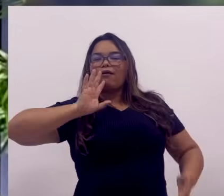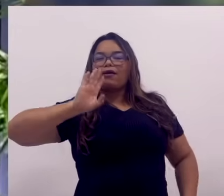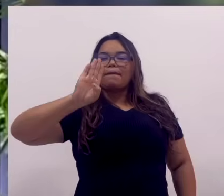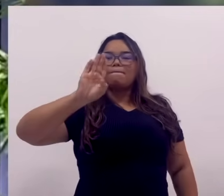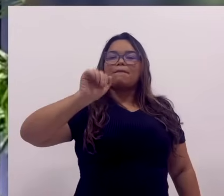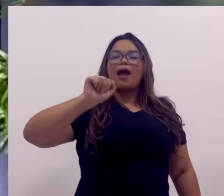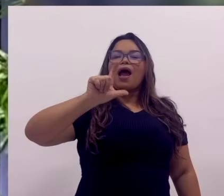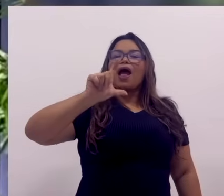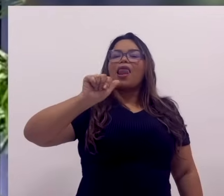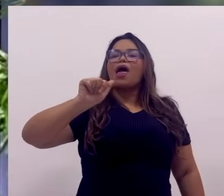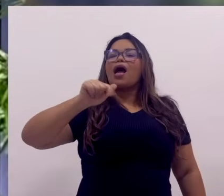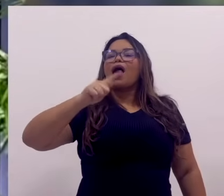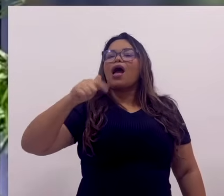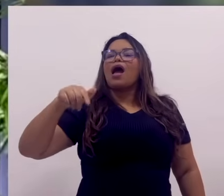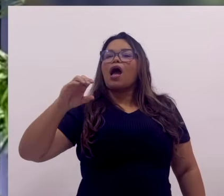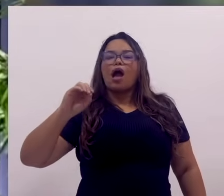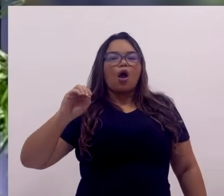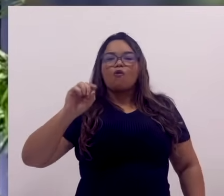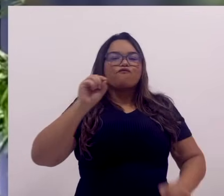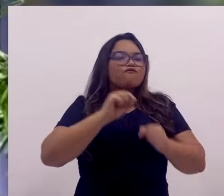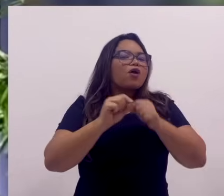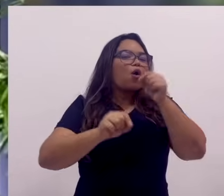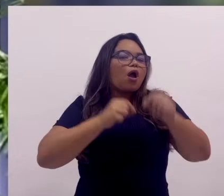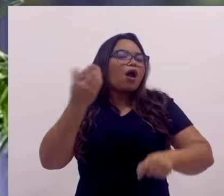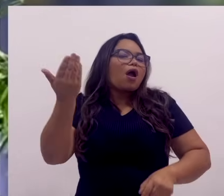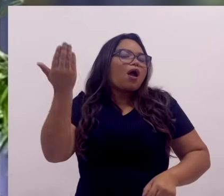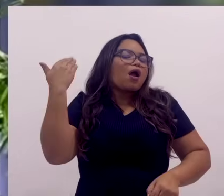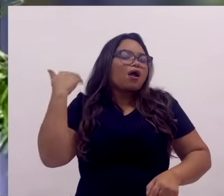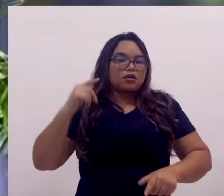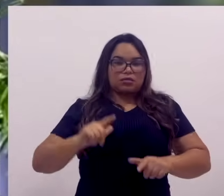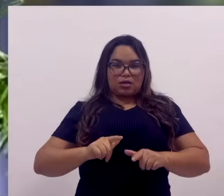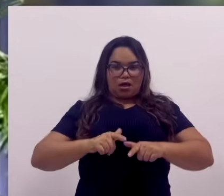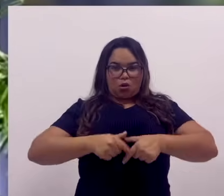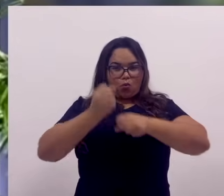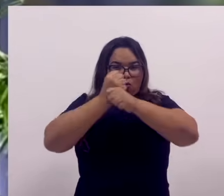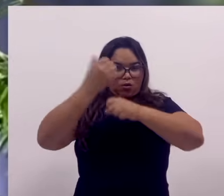E Balaão tentou amaldiçoar o povo de Deus.